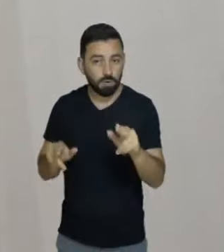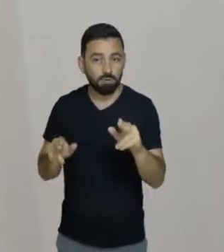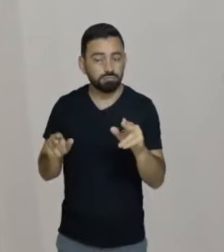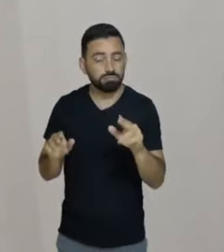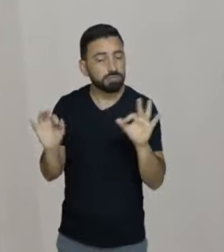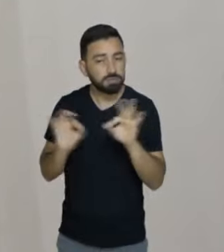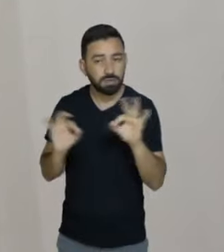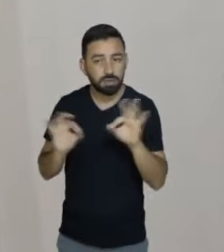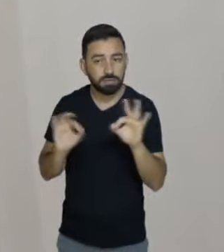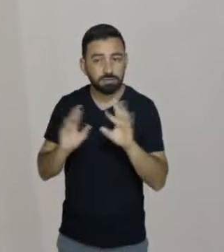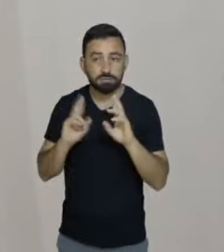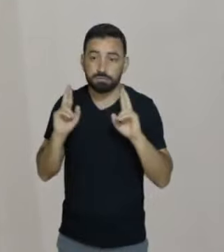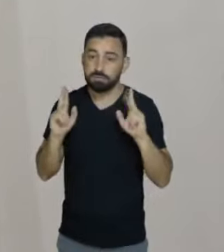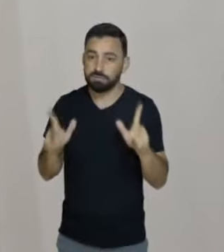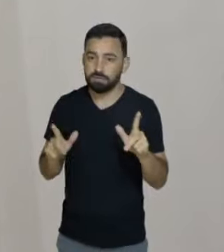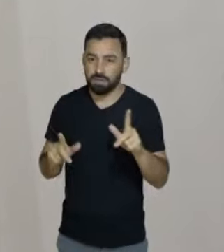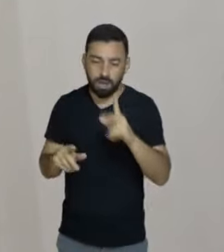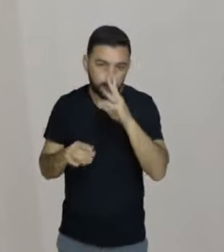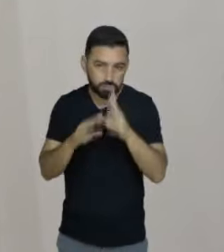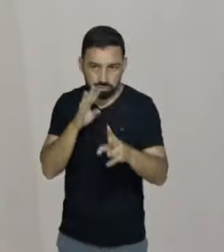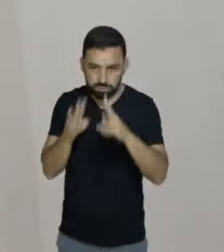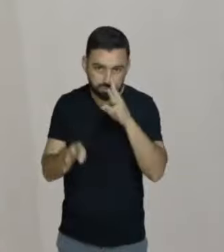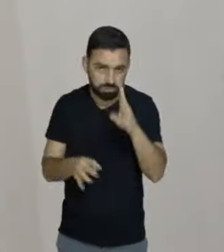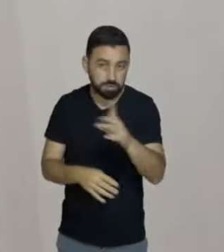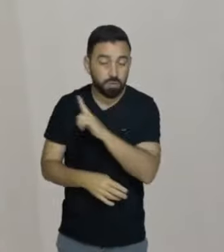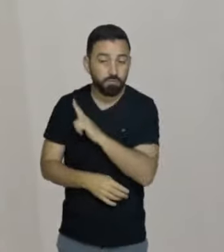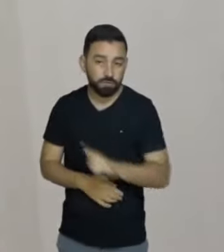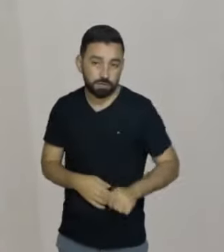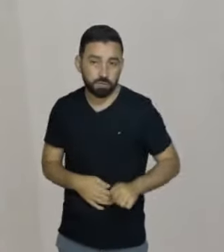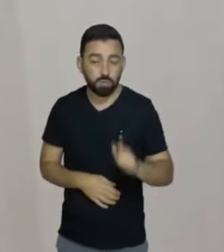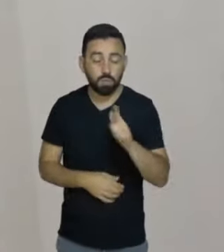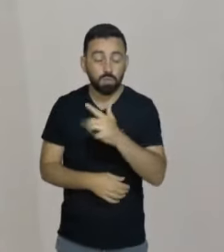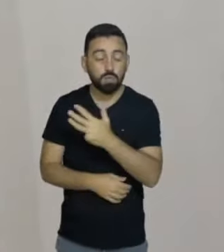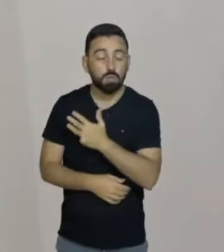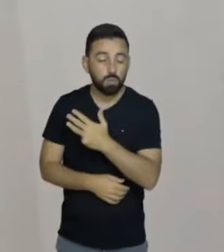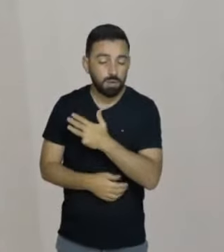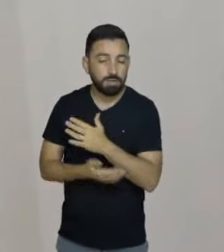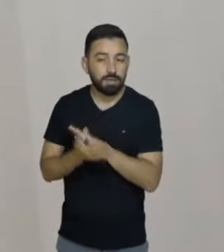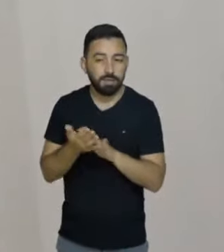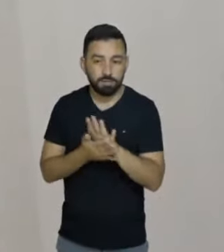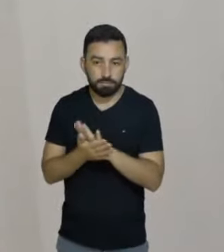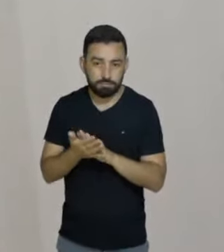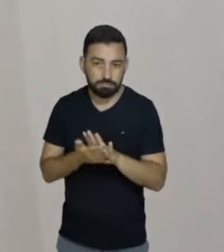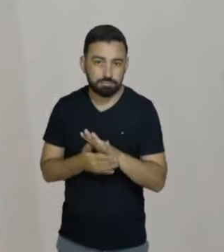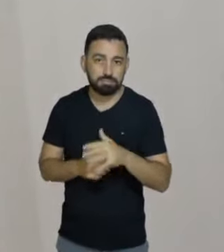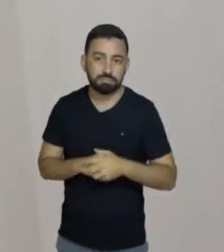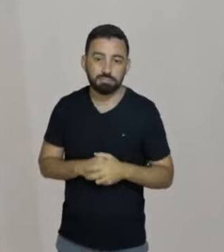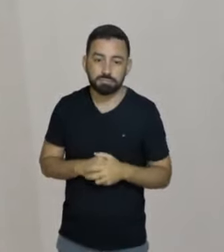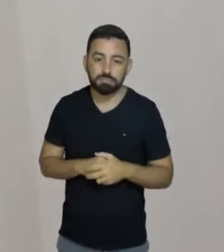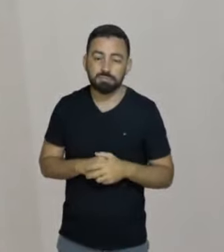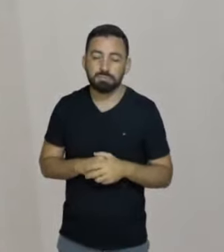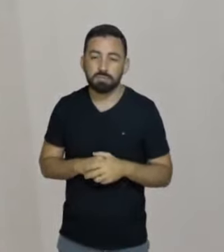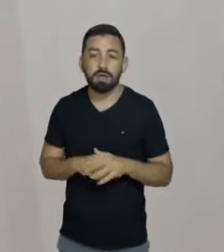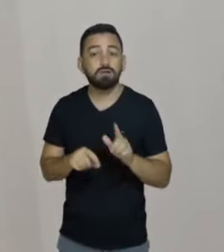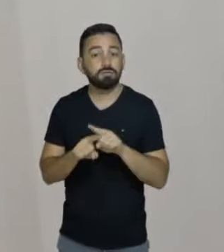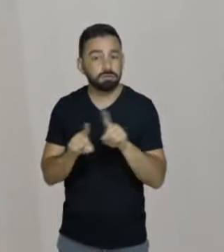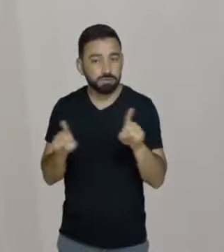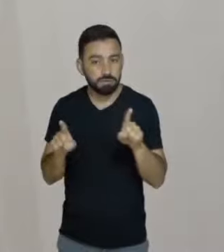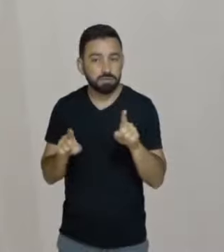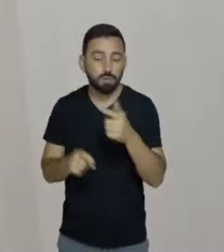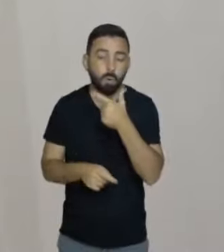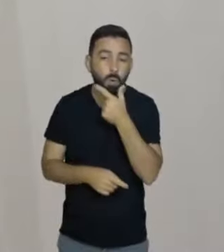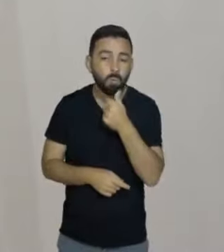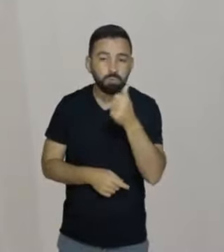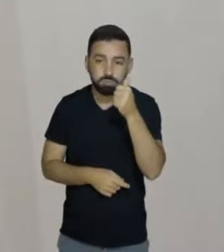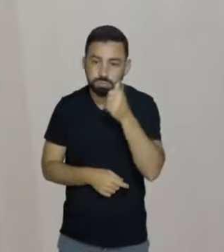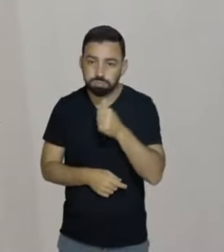não vamos ficar acusando o governo Lula agora de ser genocida pelas mortes da dengue. Agora, vamos lá, senhoras e senhores.